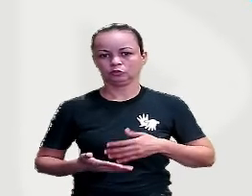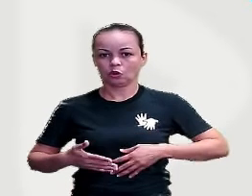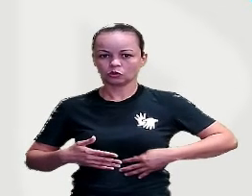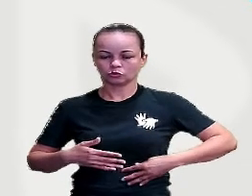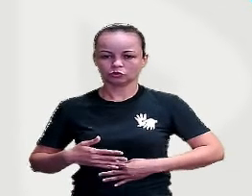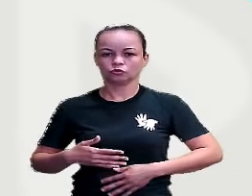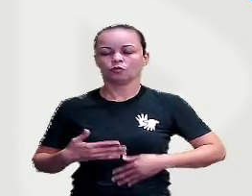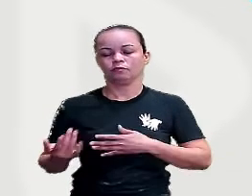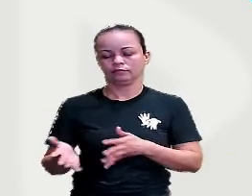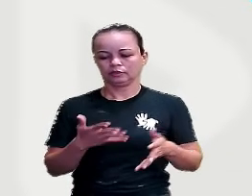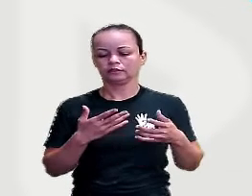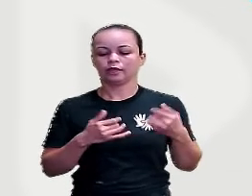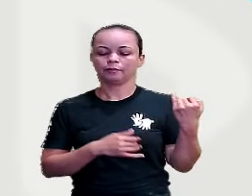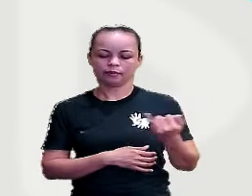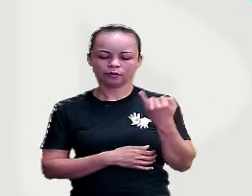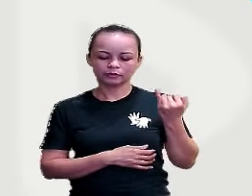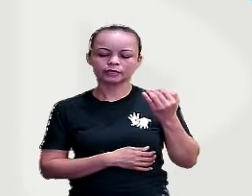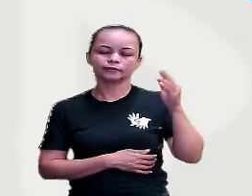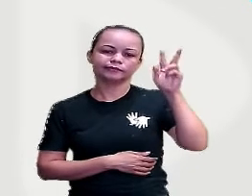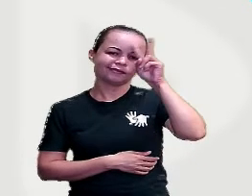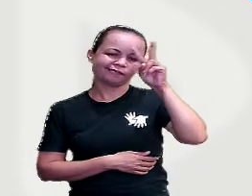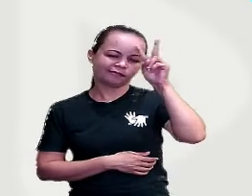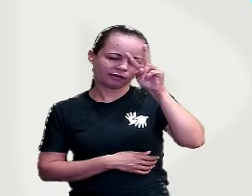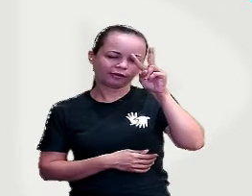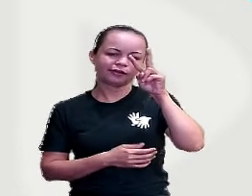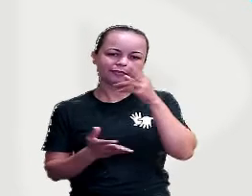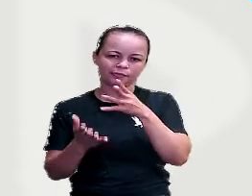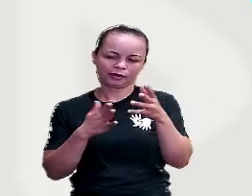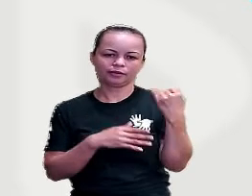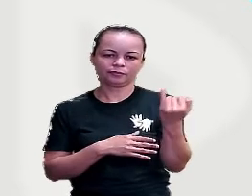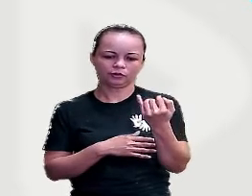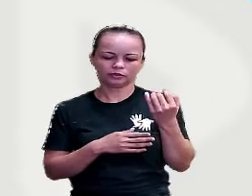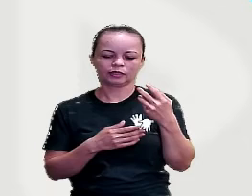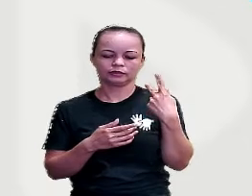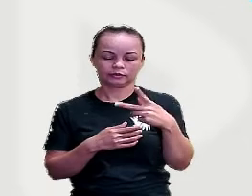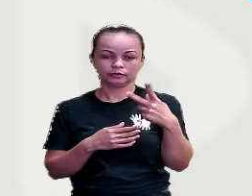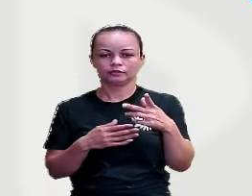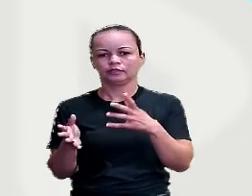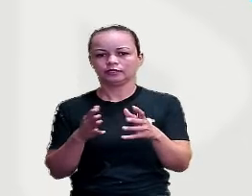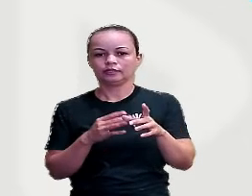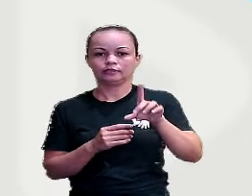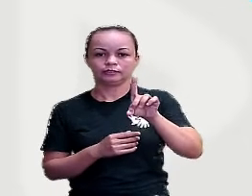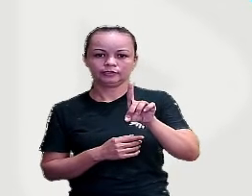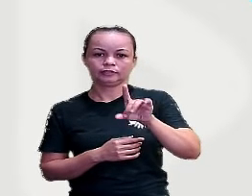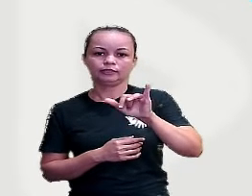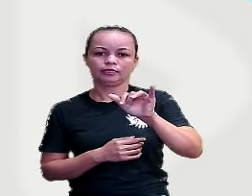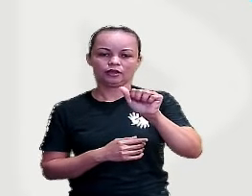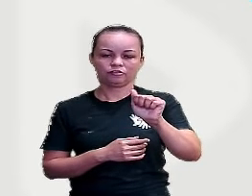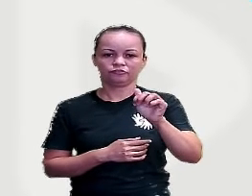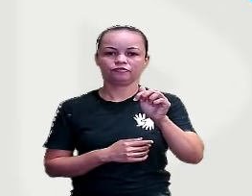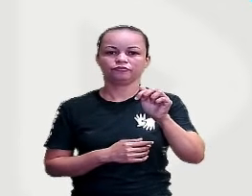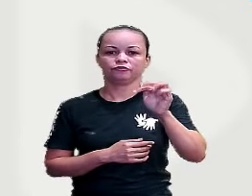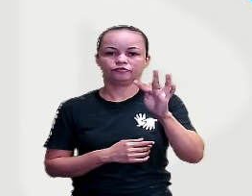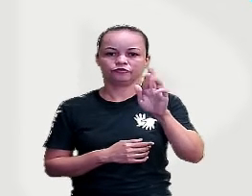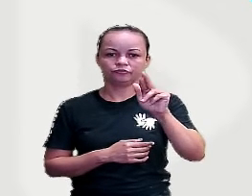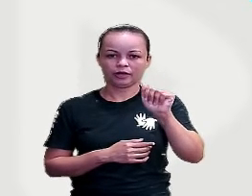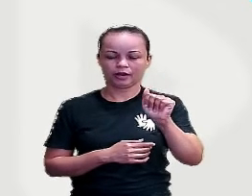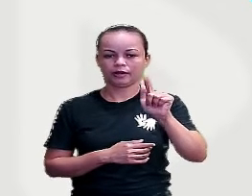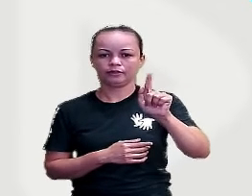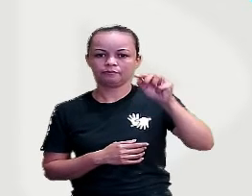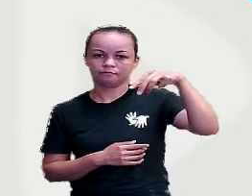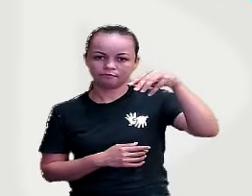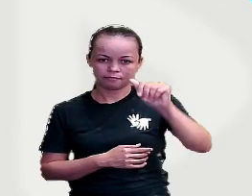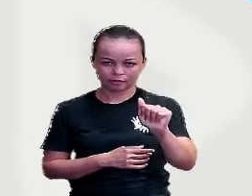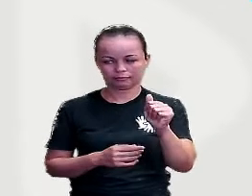Portanto, aí é importante a gente lembrar dessa importante musculatura chamada de diafragma. E para finalizar, nós temos